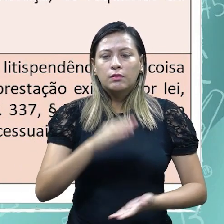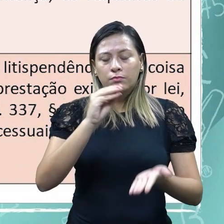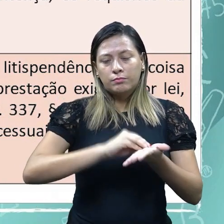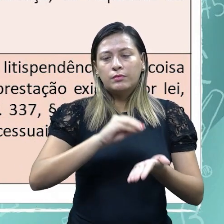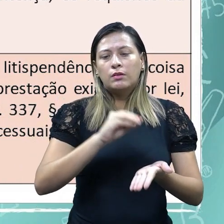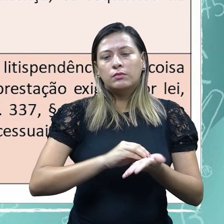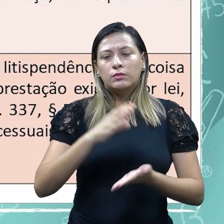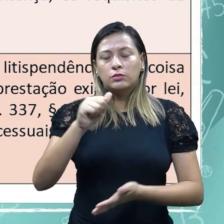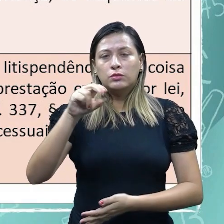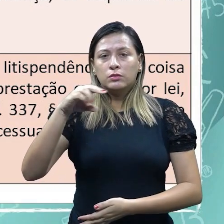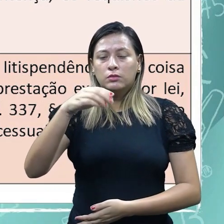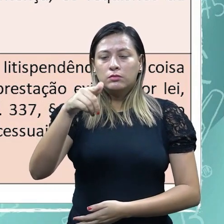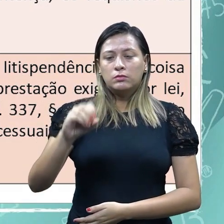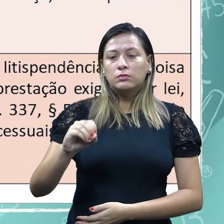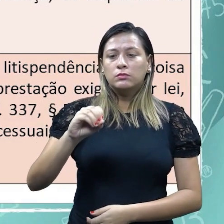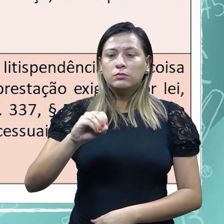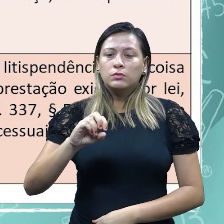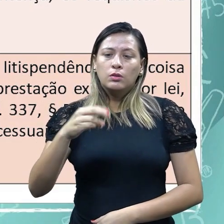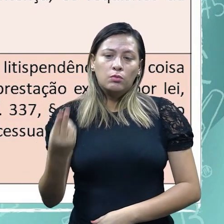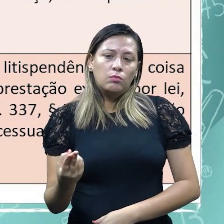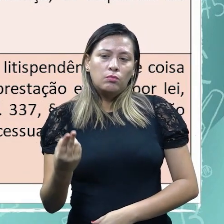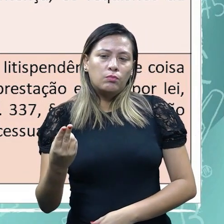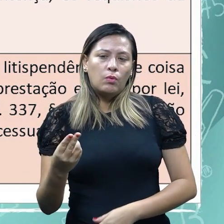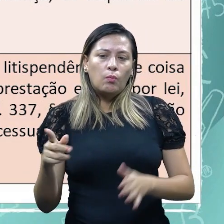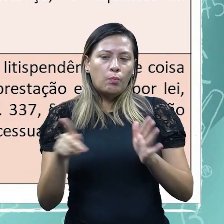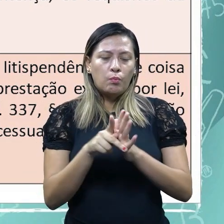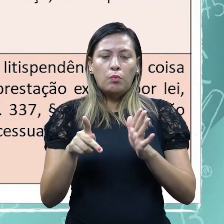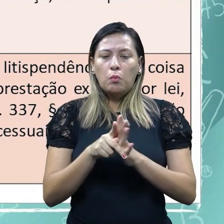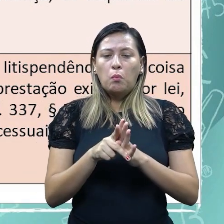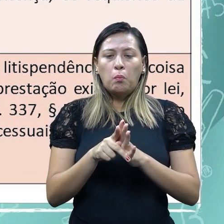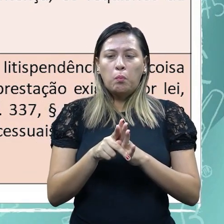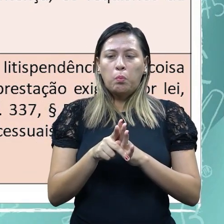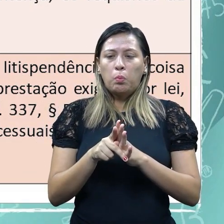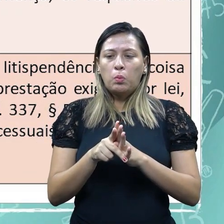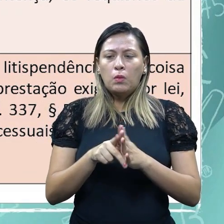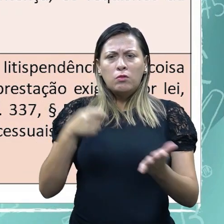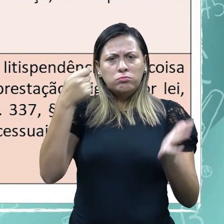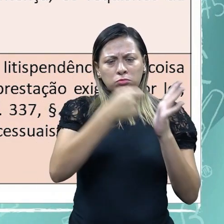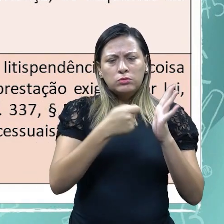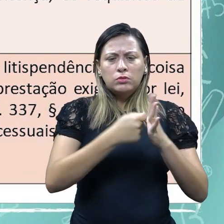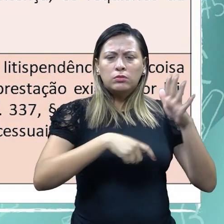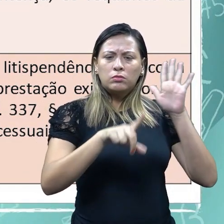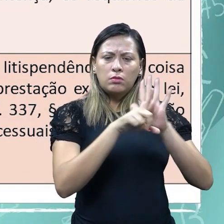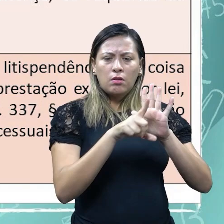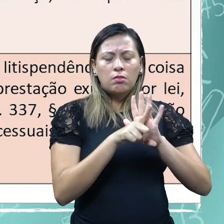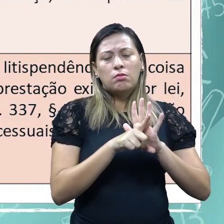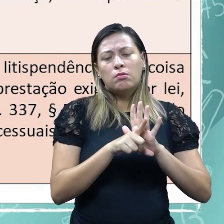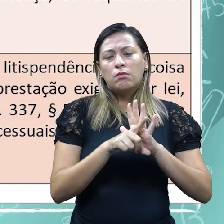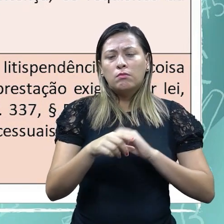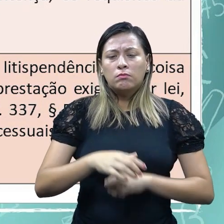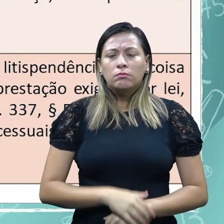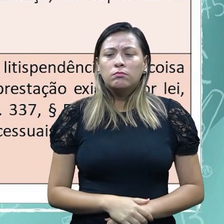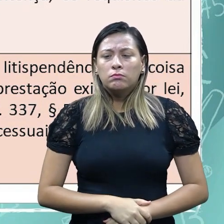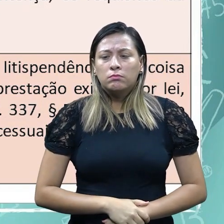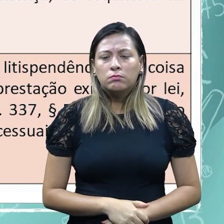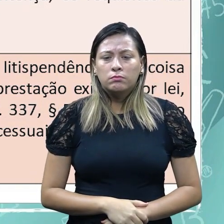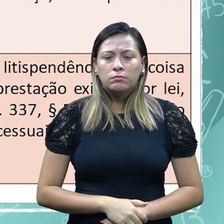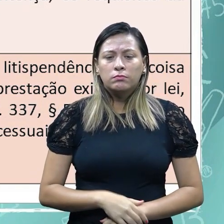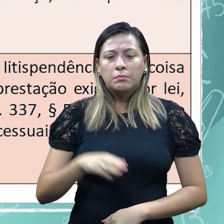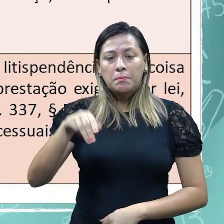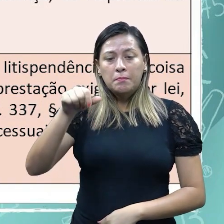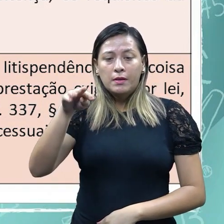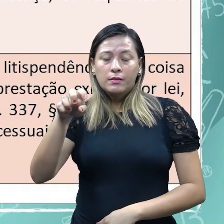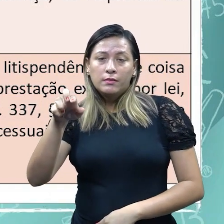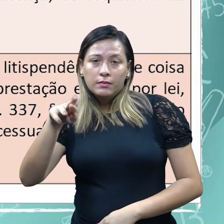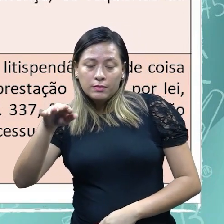julgada, falta de caução ou prestação exigida por lei, matérias em que o juiz pode conhecer de ofício, depois deem uma lida,